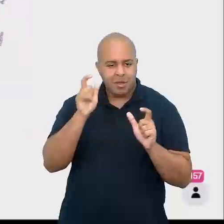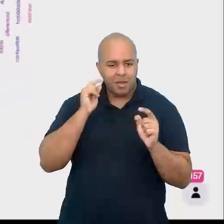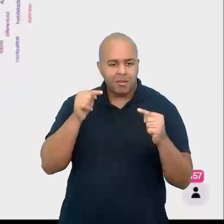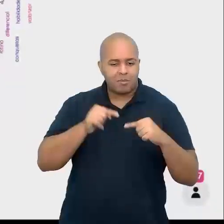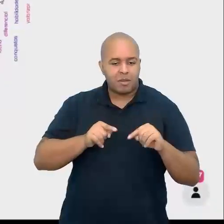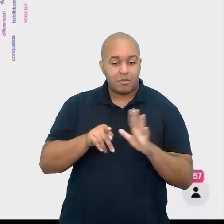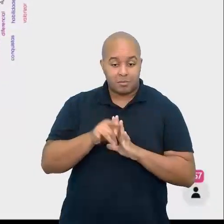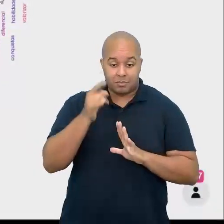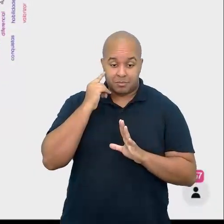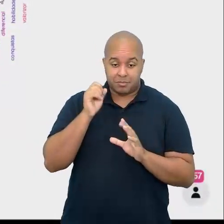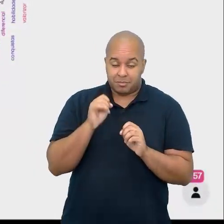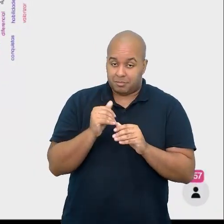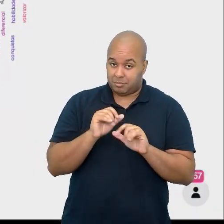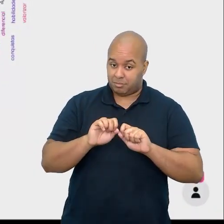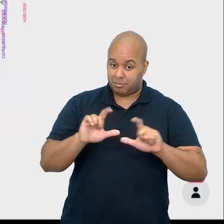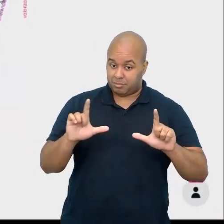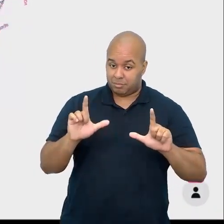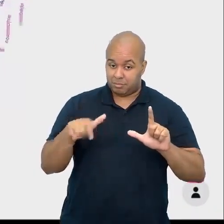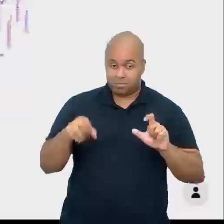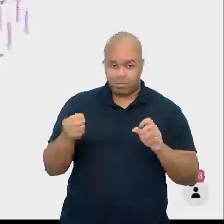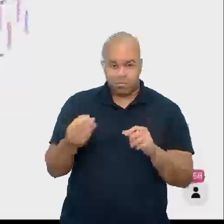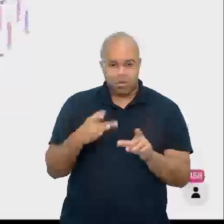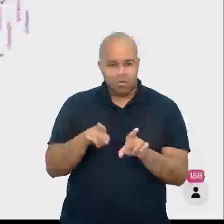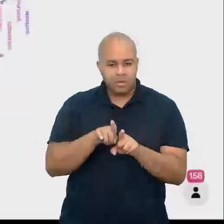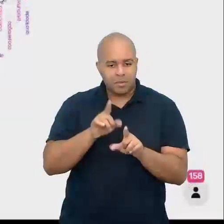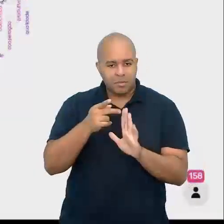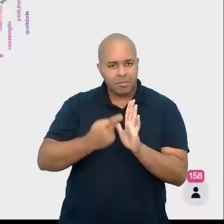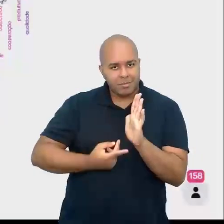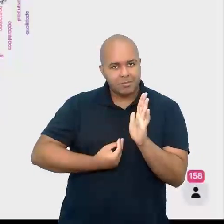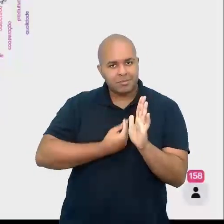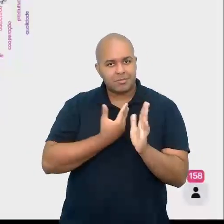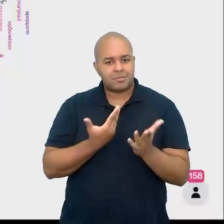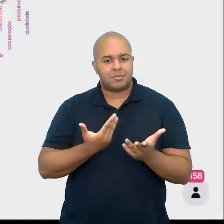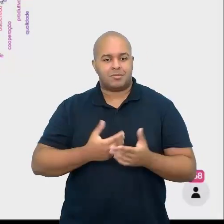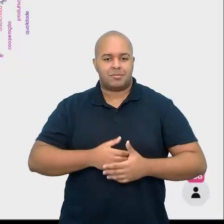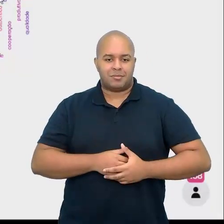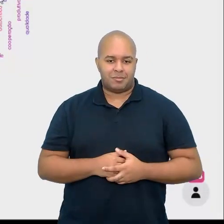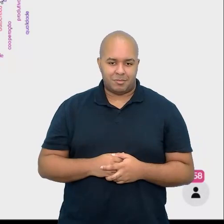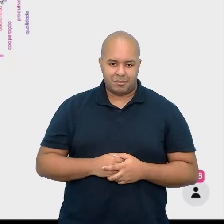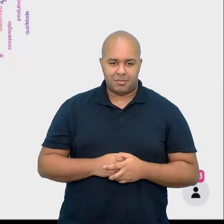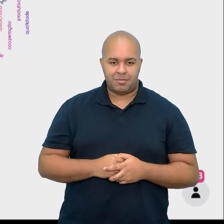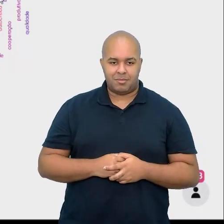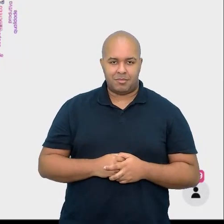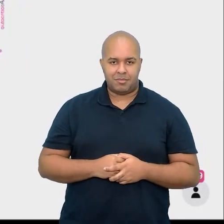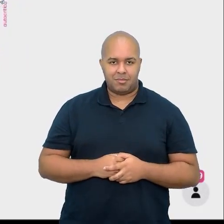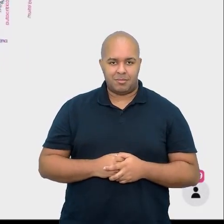retomam isso na abertura ao novo aqui também o projeto de vida